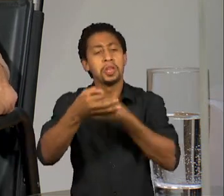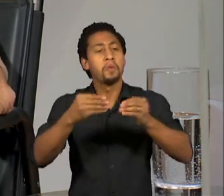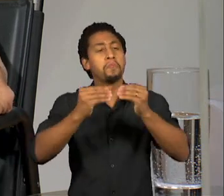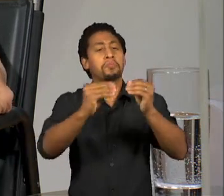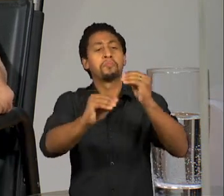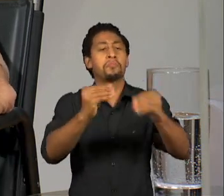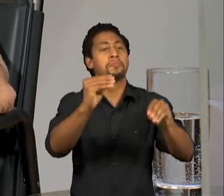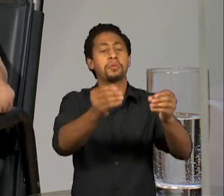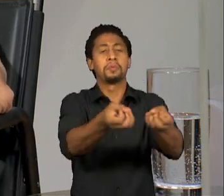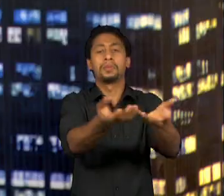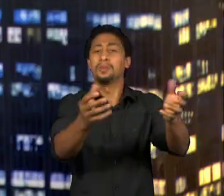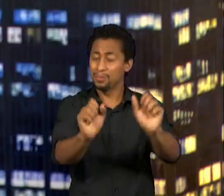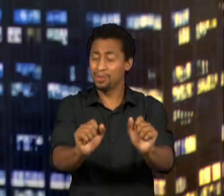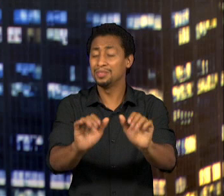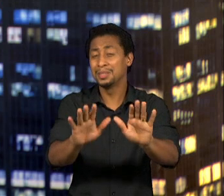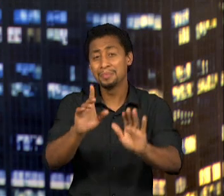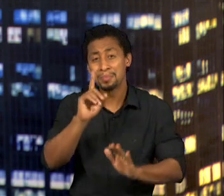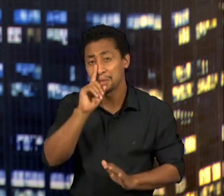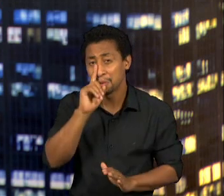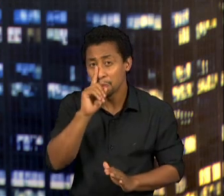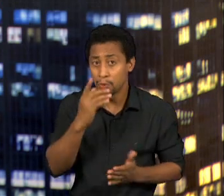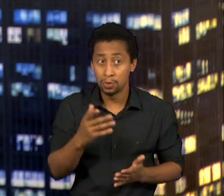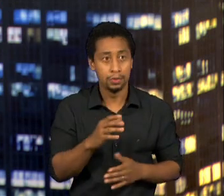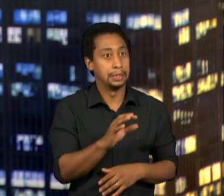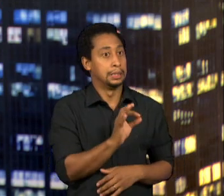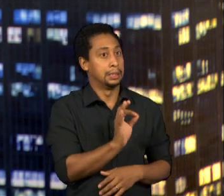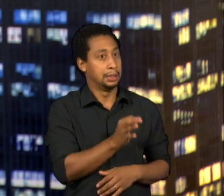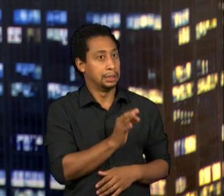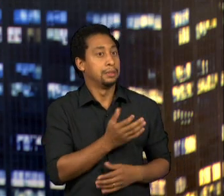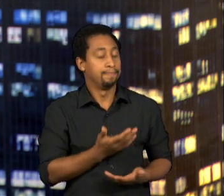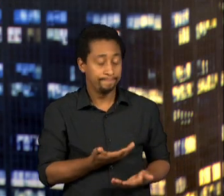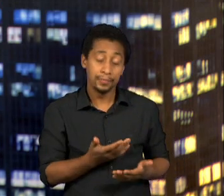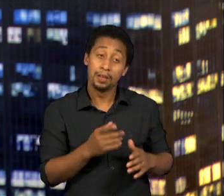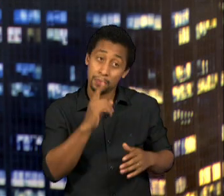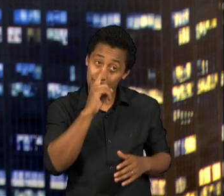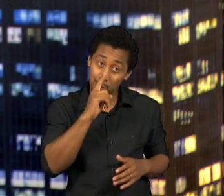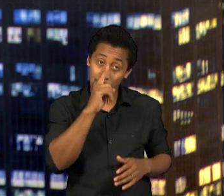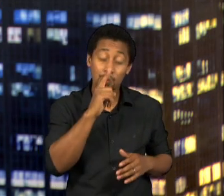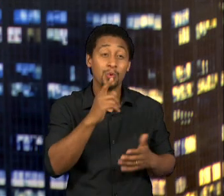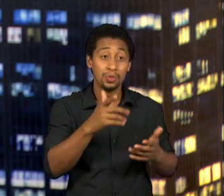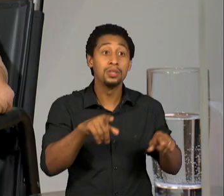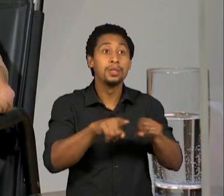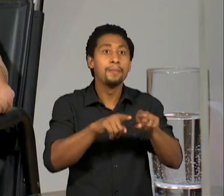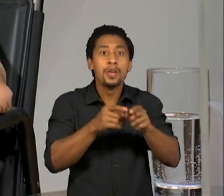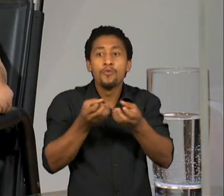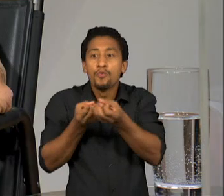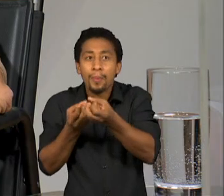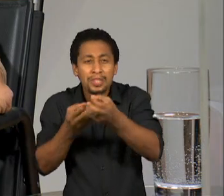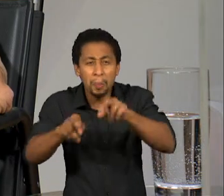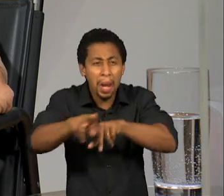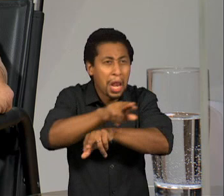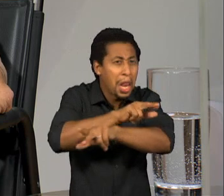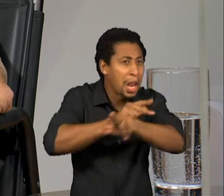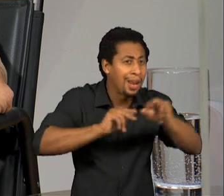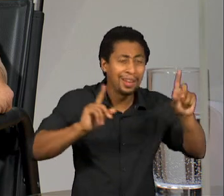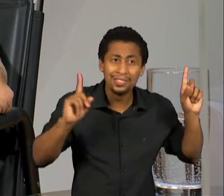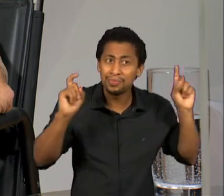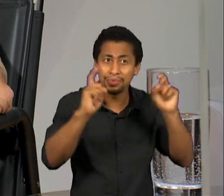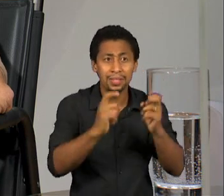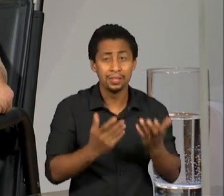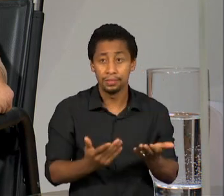perigoso. E a velocidade do estrago é muito rápida, não é, professora? E depois, para remendar, é complicado. O mundo das redes é um